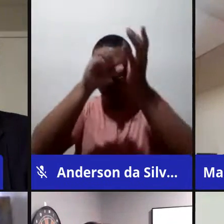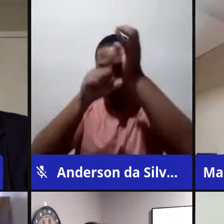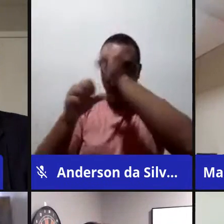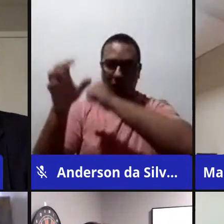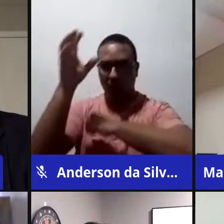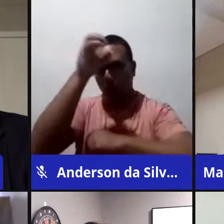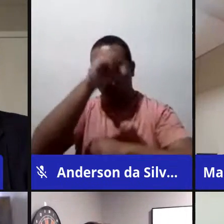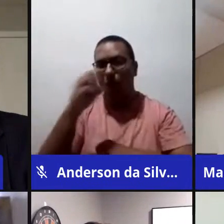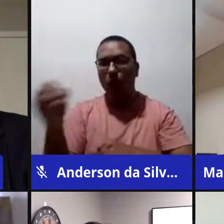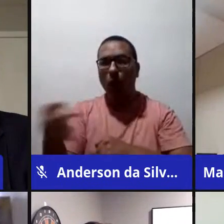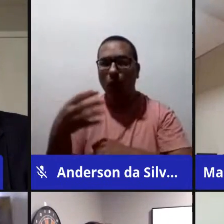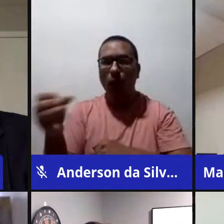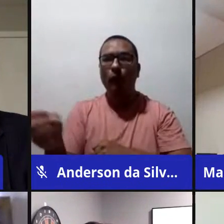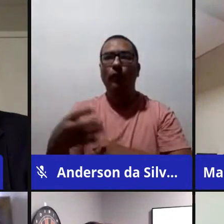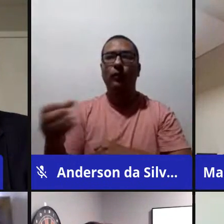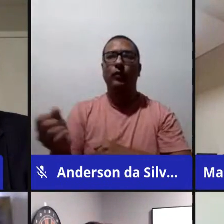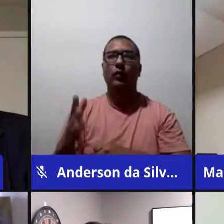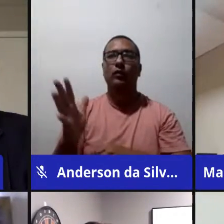aprendendo